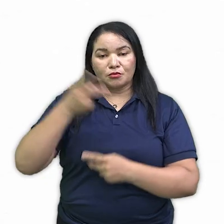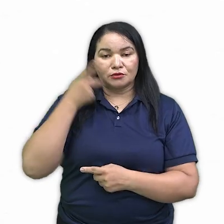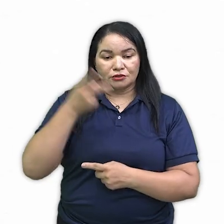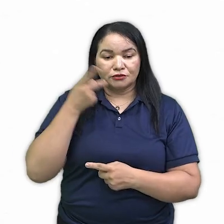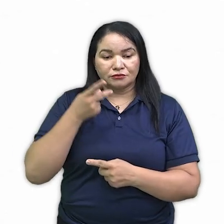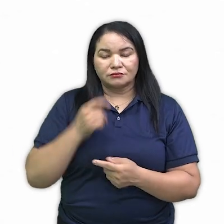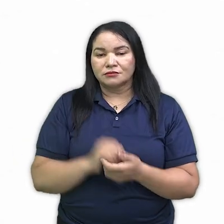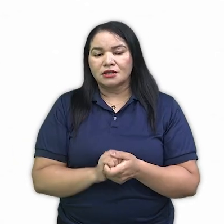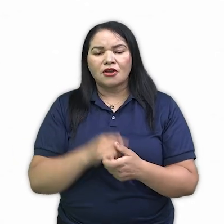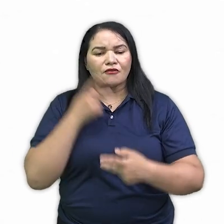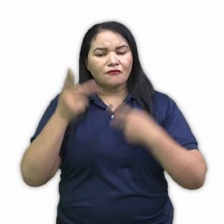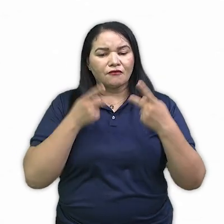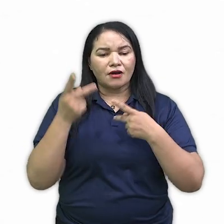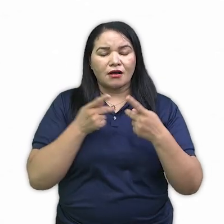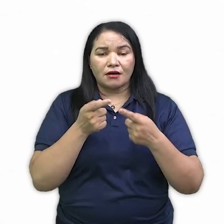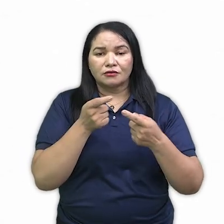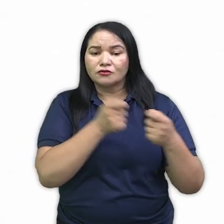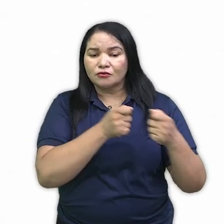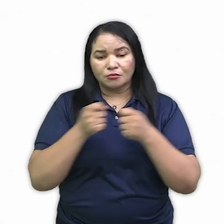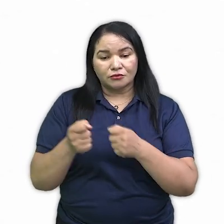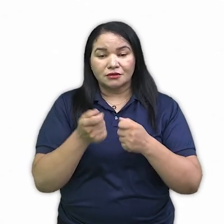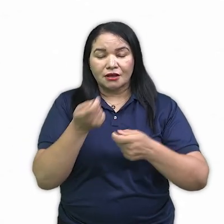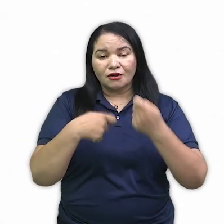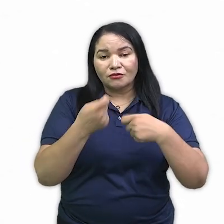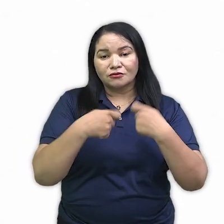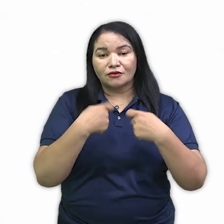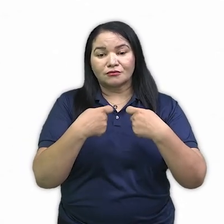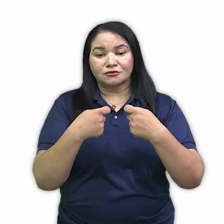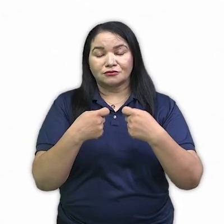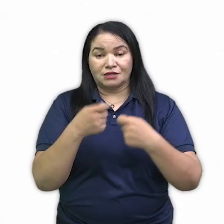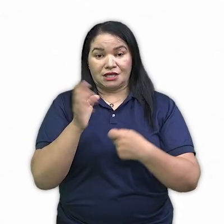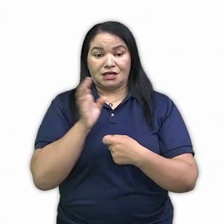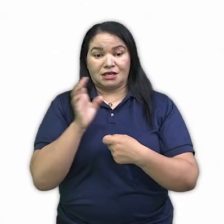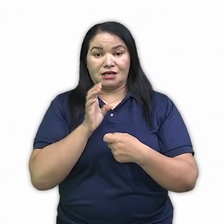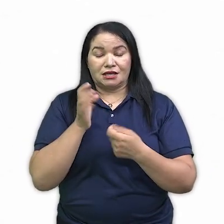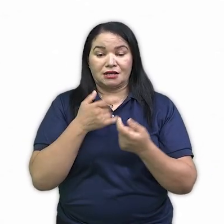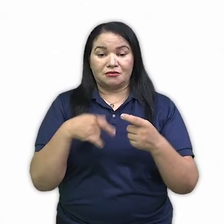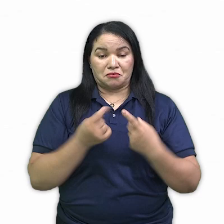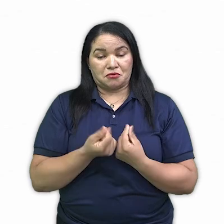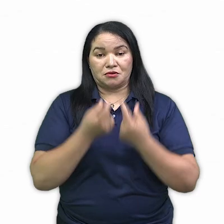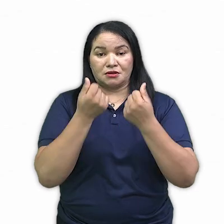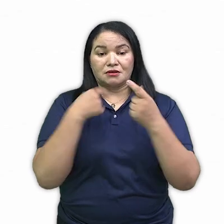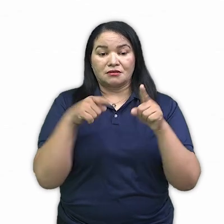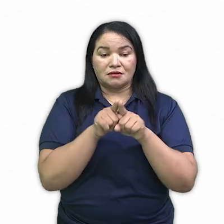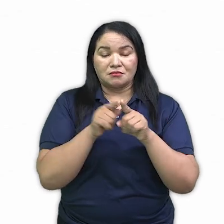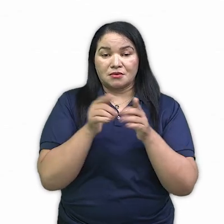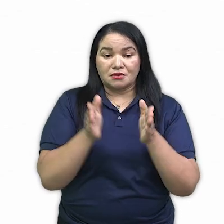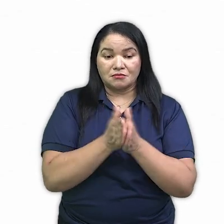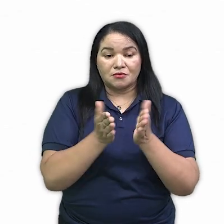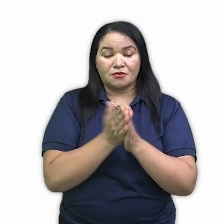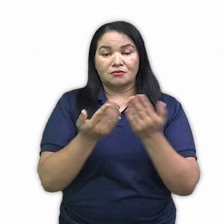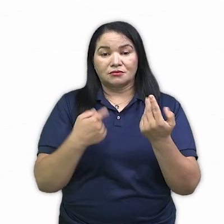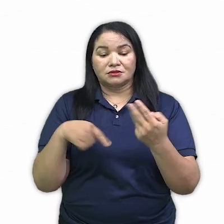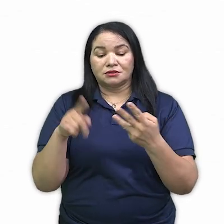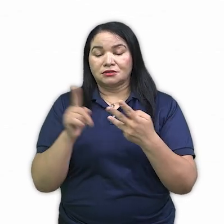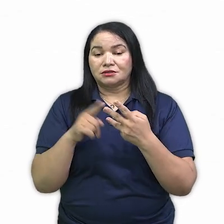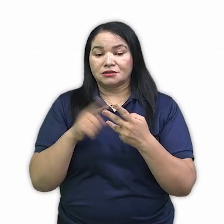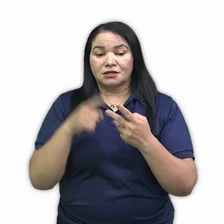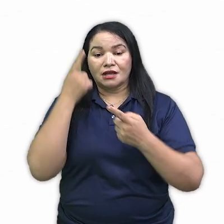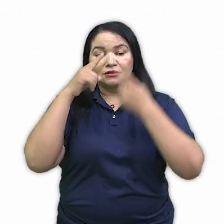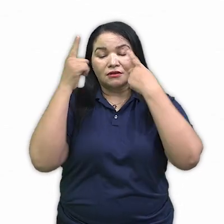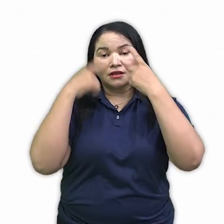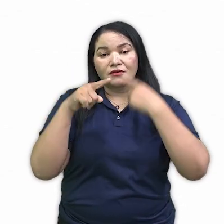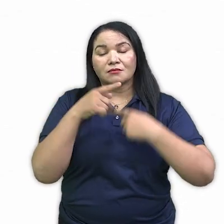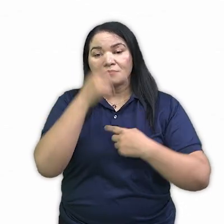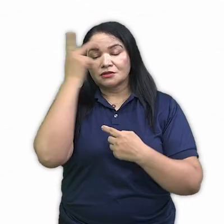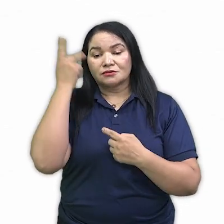político, né? E quando ele fala do poder econômico, é ricos e pobres, né? Quando ele fala do poder ideológico, é aqueles que sabem e